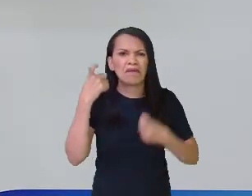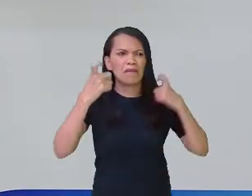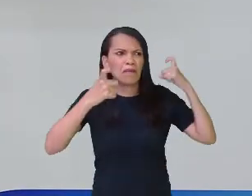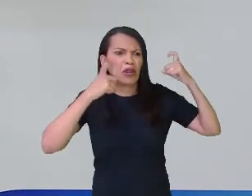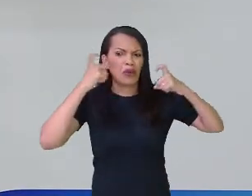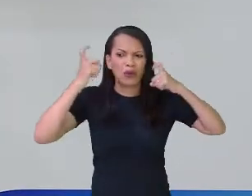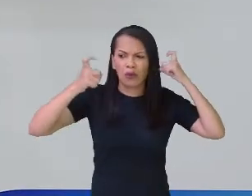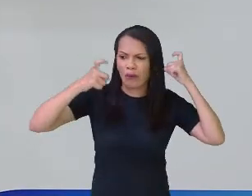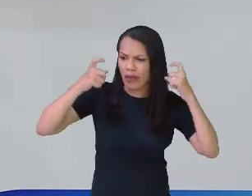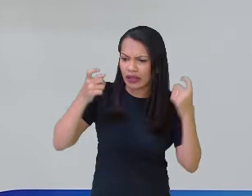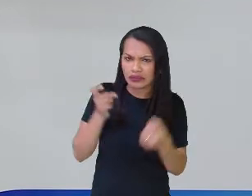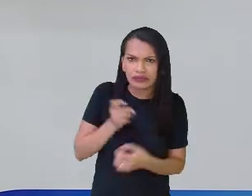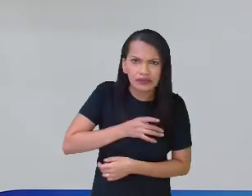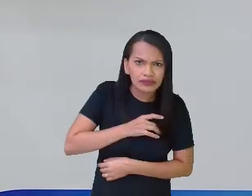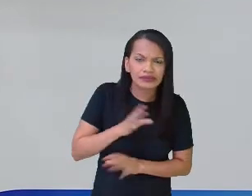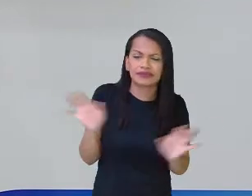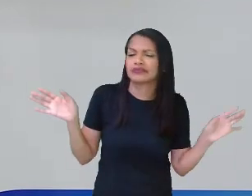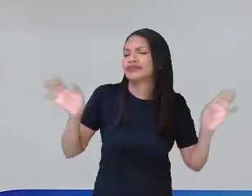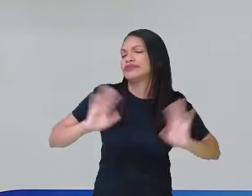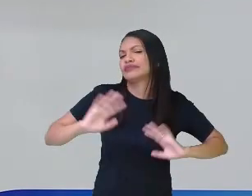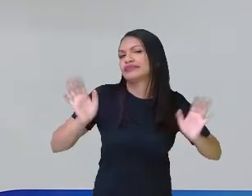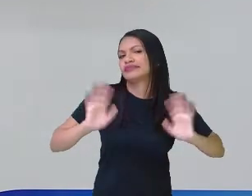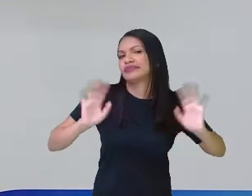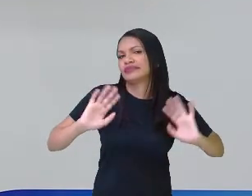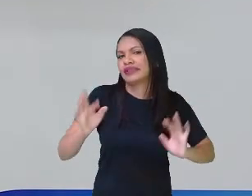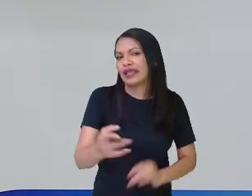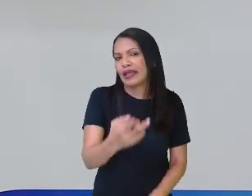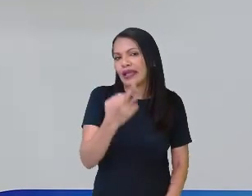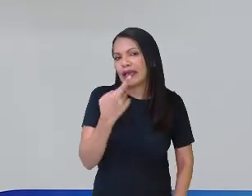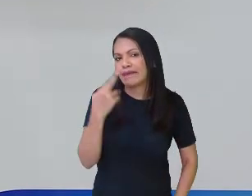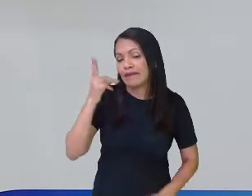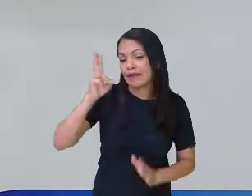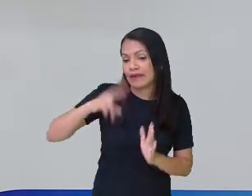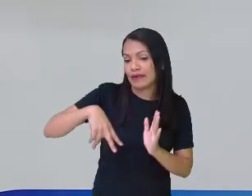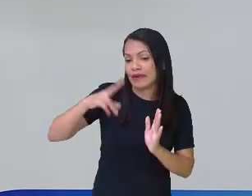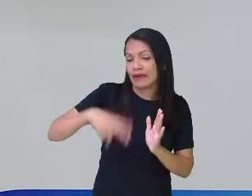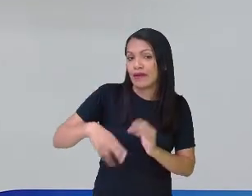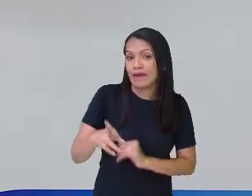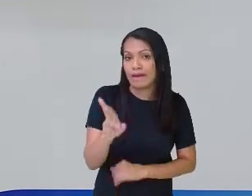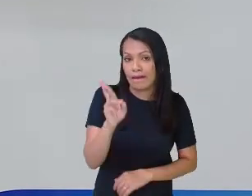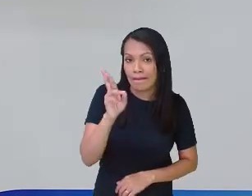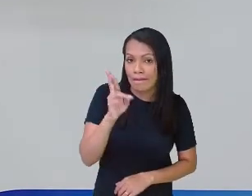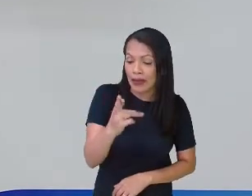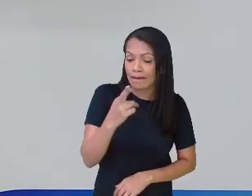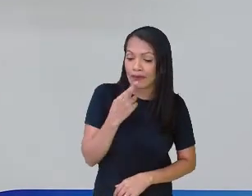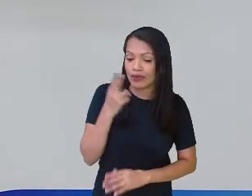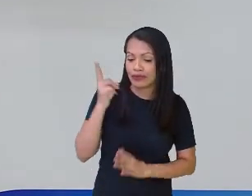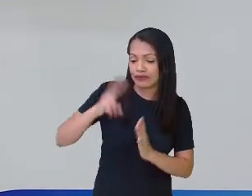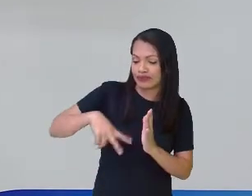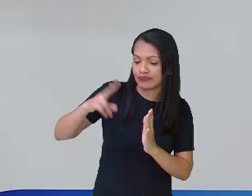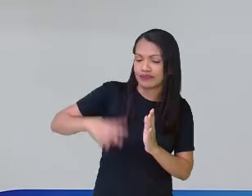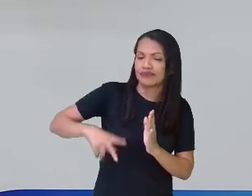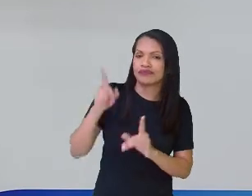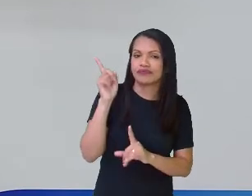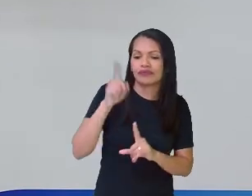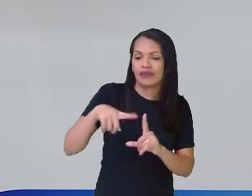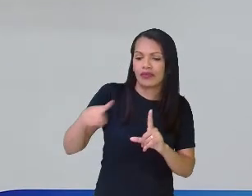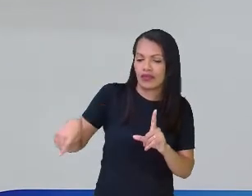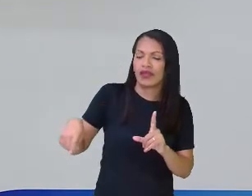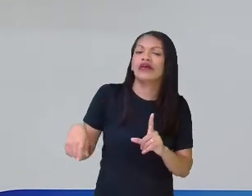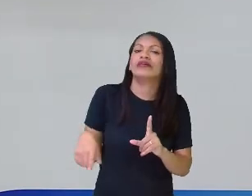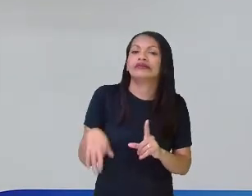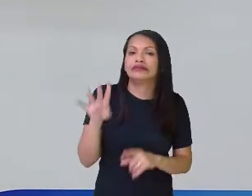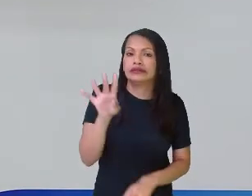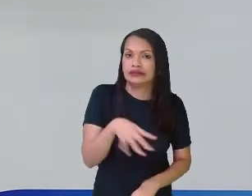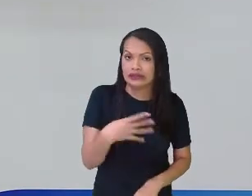preocupe, que respostas de leitura, respostas de gráficos e tabelas, as respostas